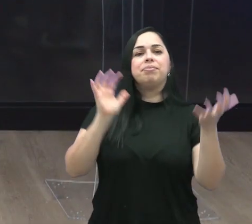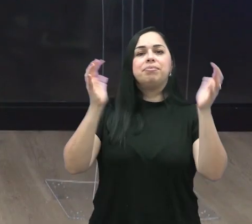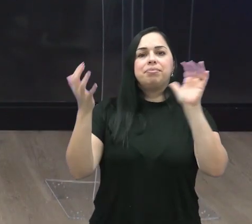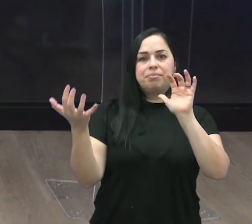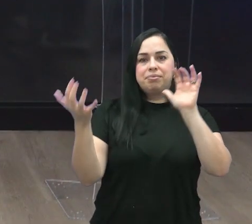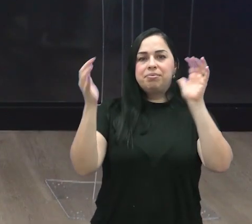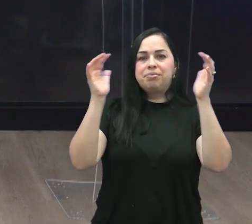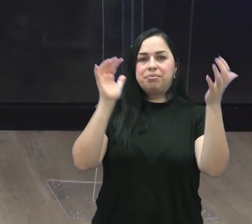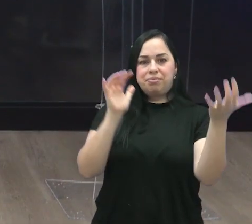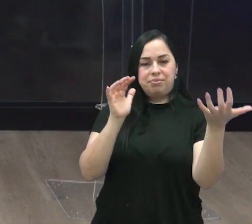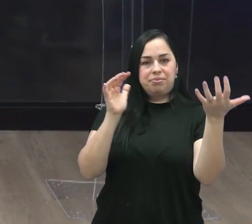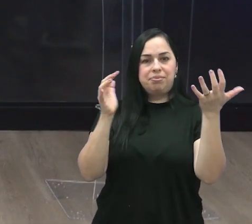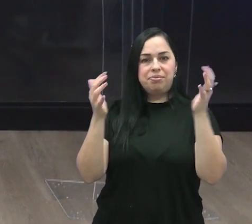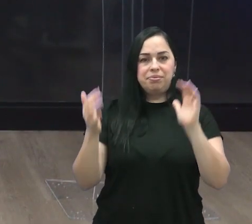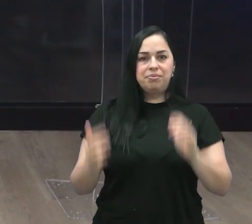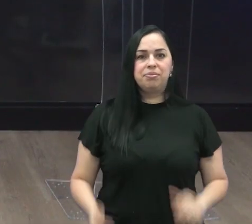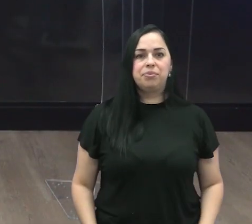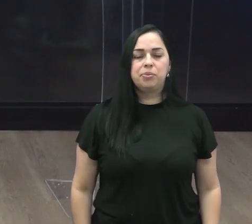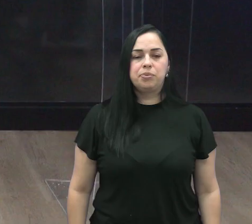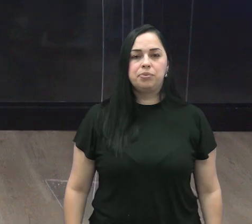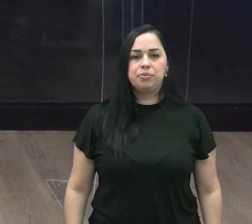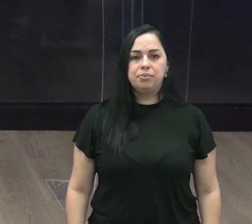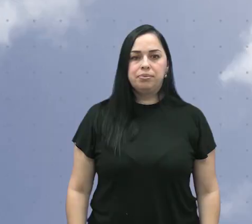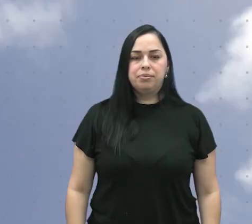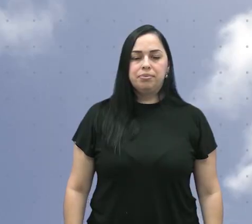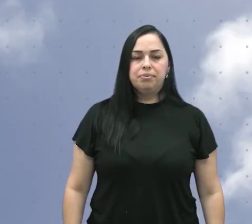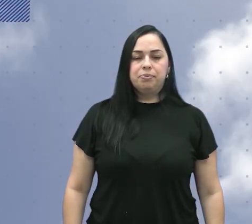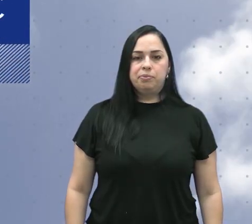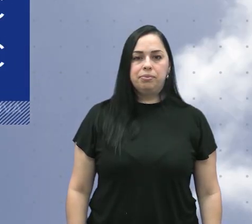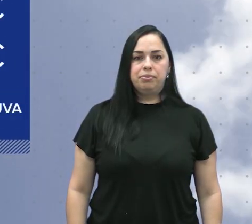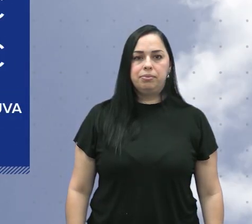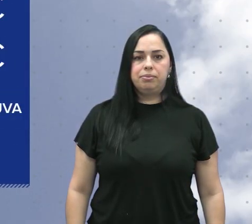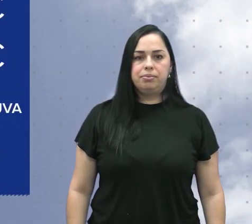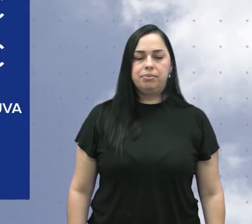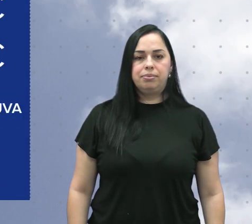as temperaturas na cidade na previsão do tempo.